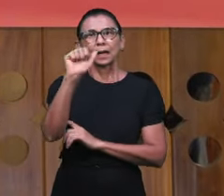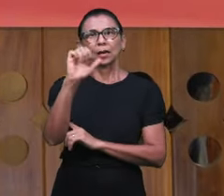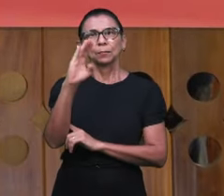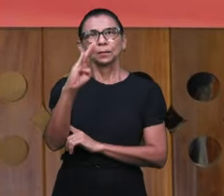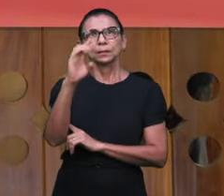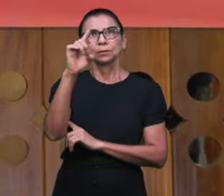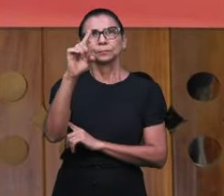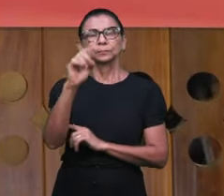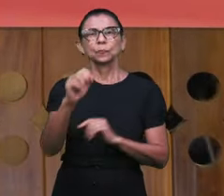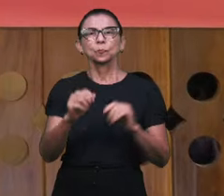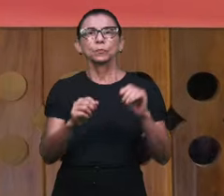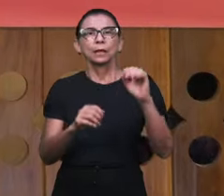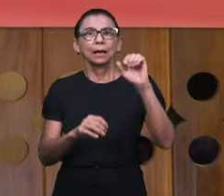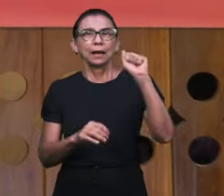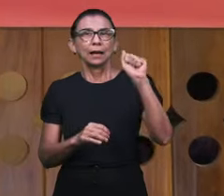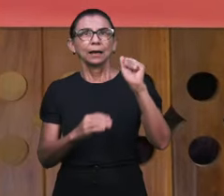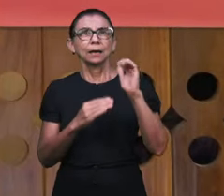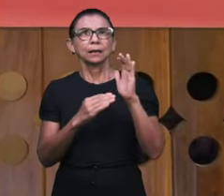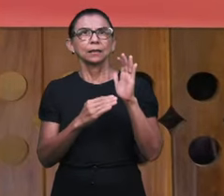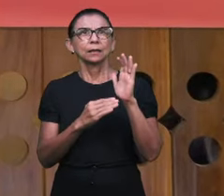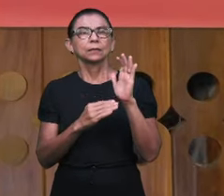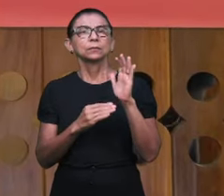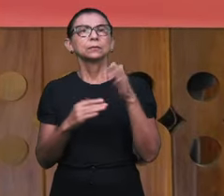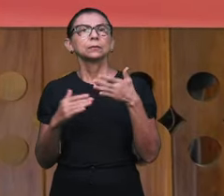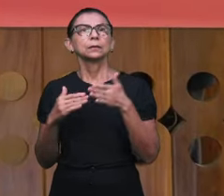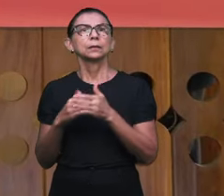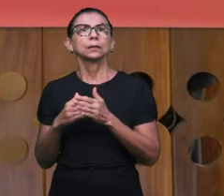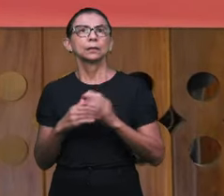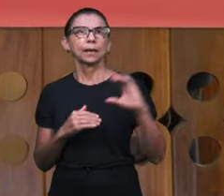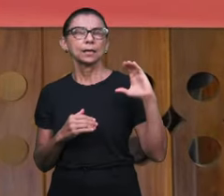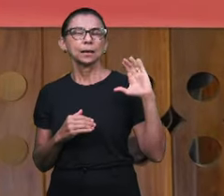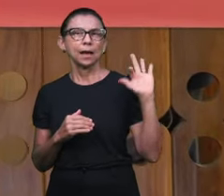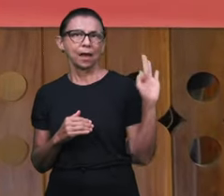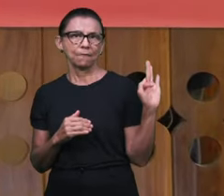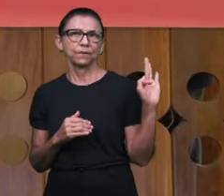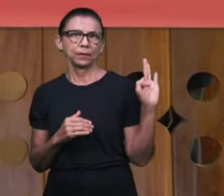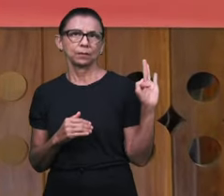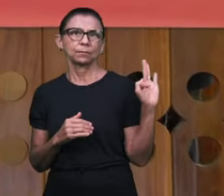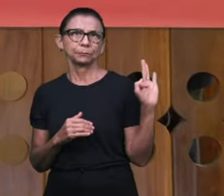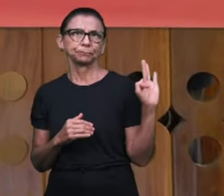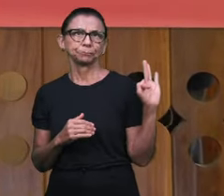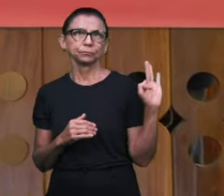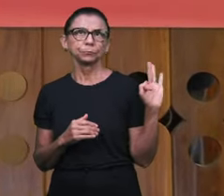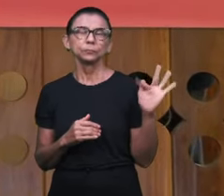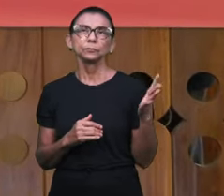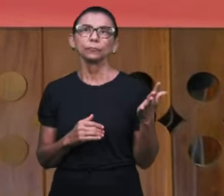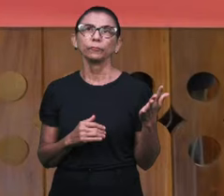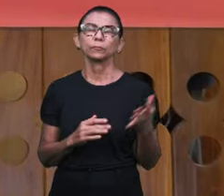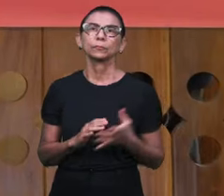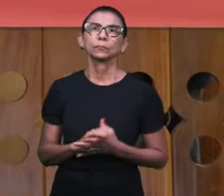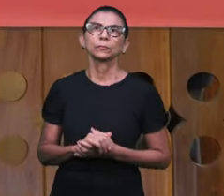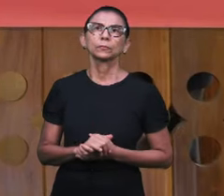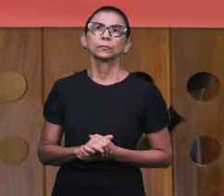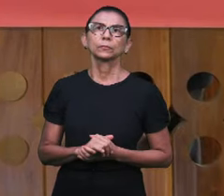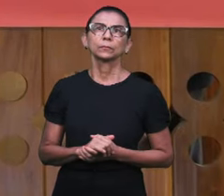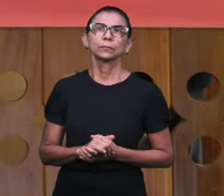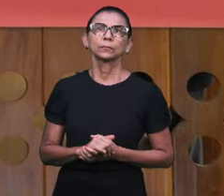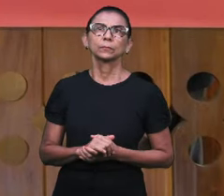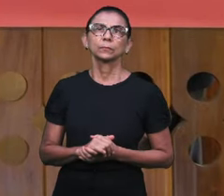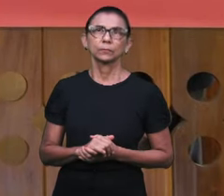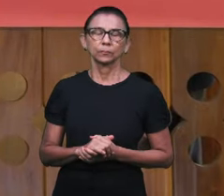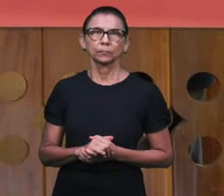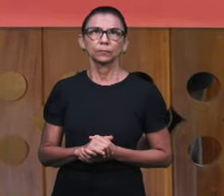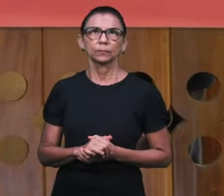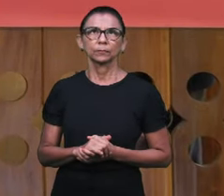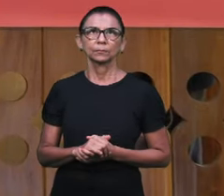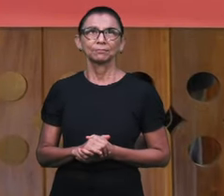aqui, né? Grava um vídeo de Cantares 2:12. Grava um vídeo de Cantares 2:13. Cada uma dessas, Gilson. Você é para Leão,